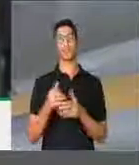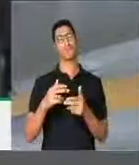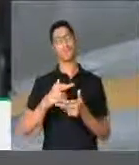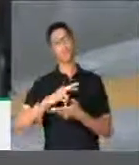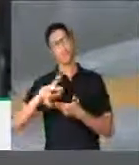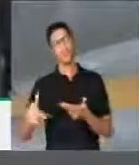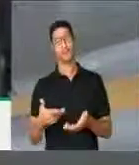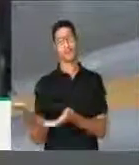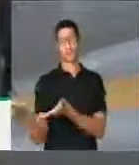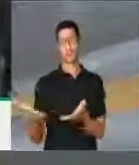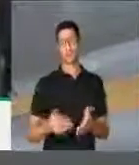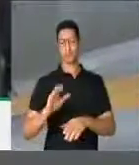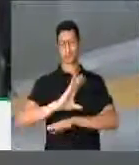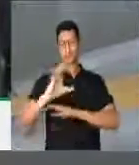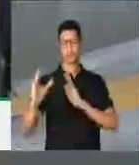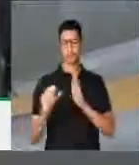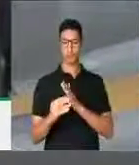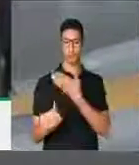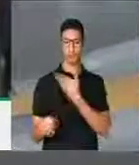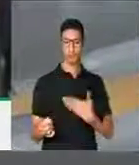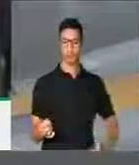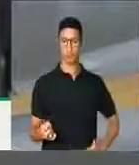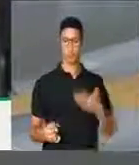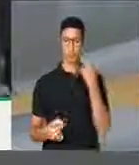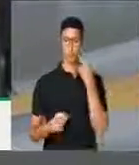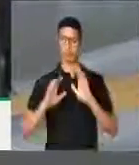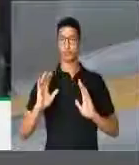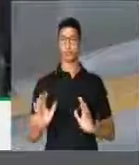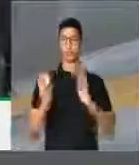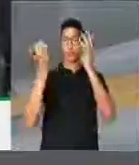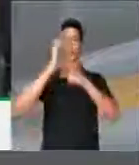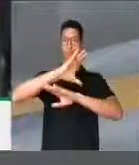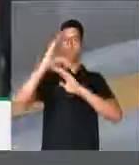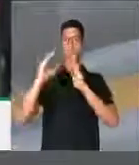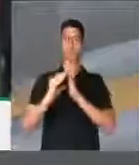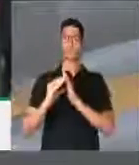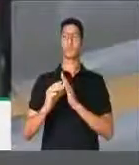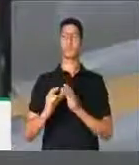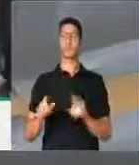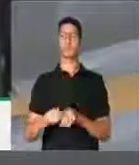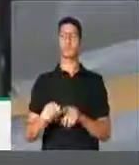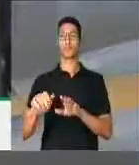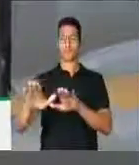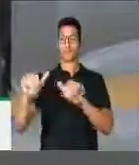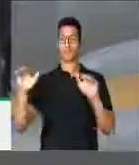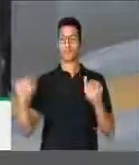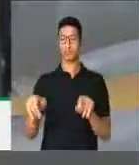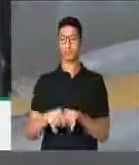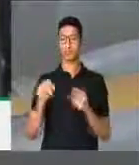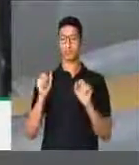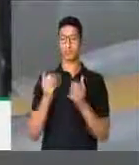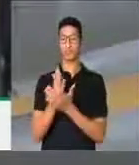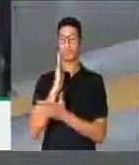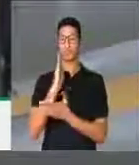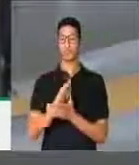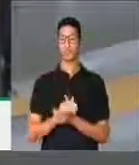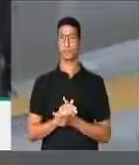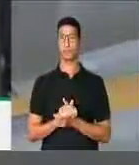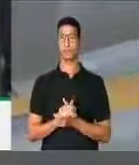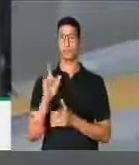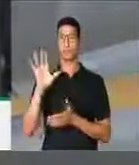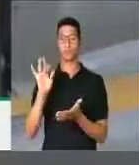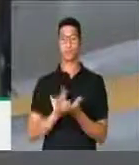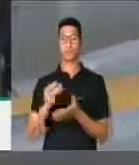enfim, para convocar concursos públicos, para realizar esses concursos e chamar os aprovados. E